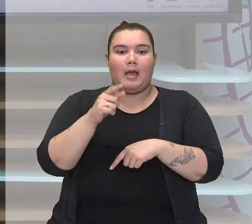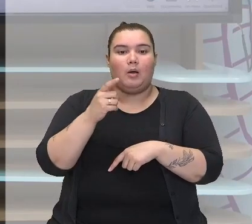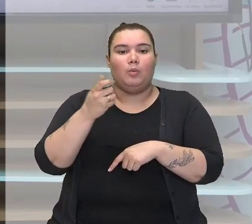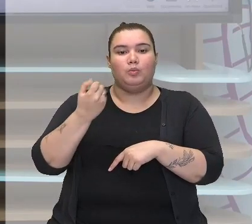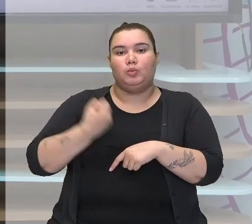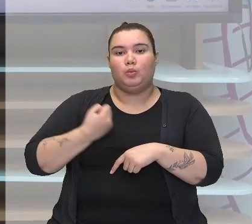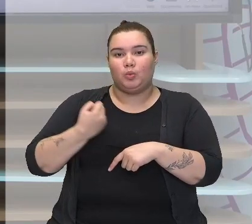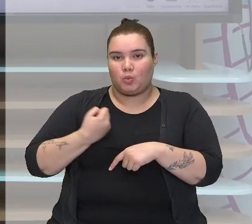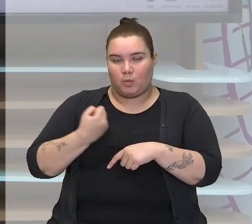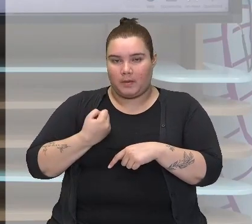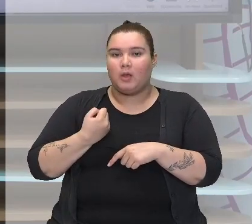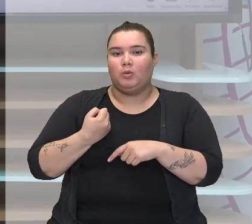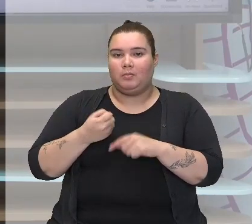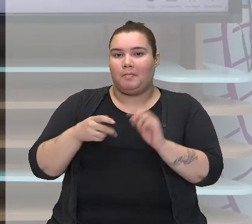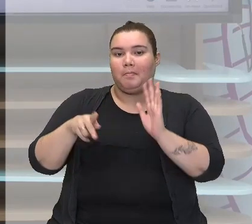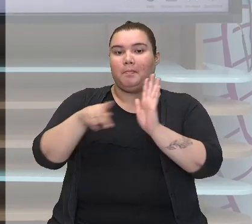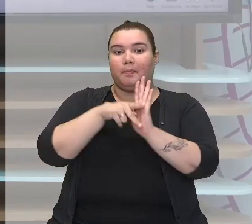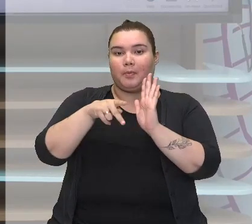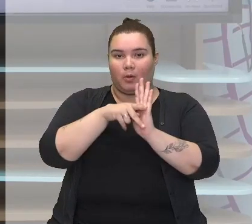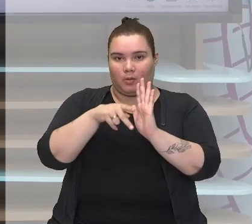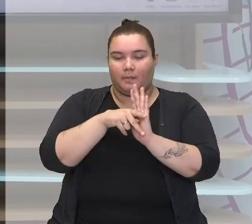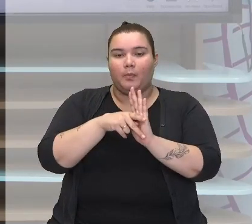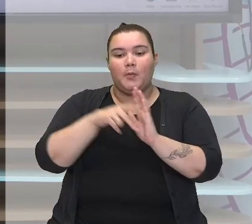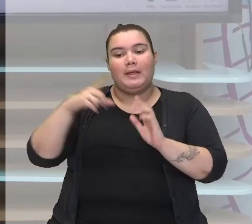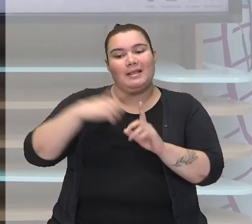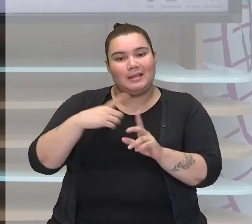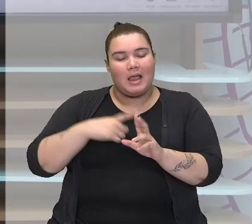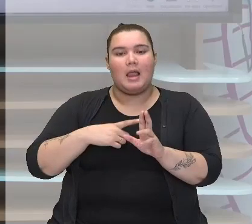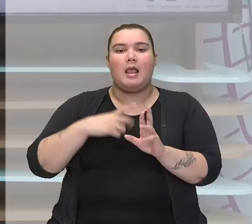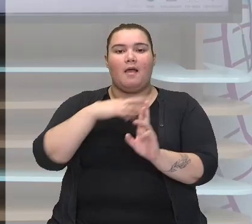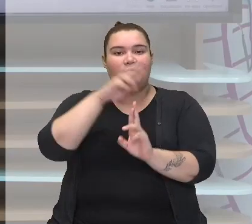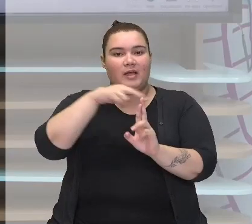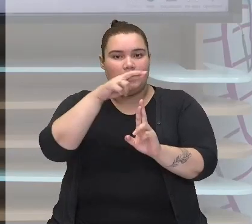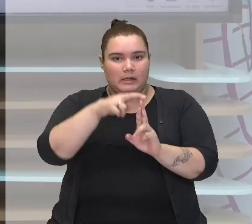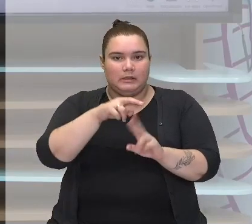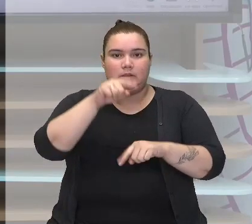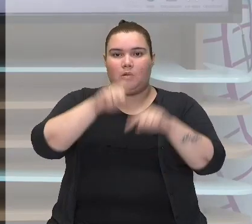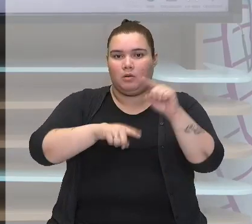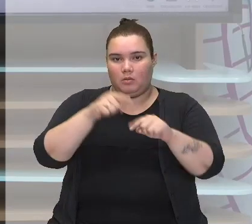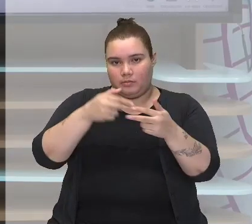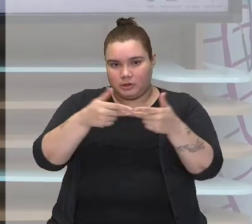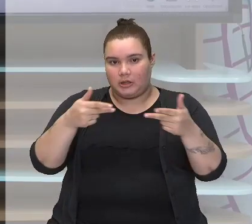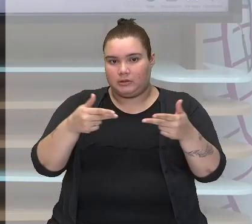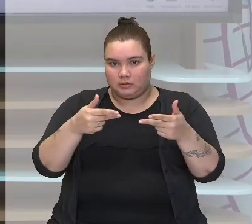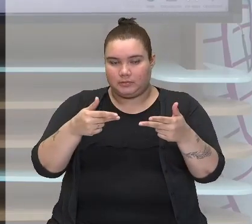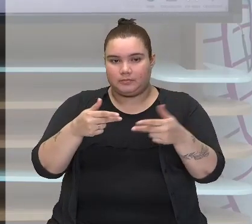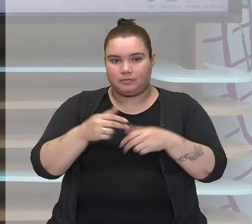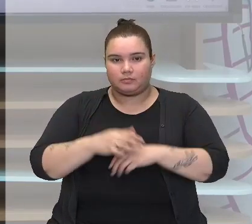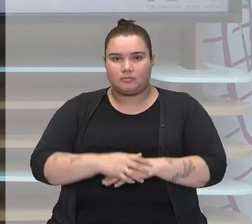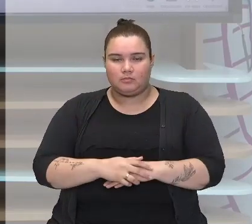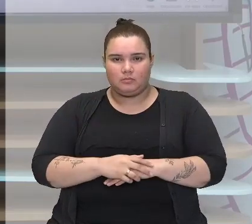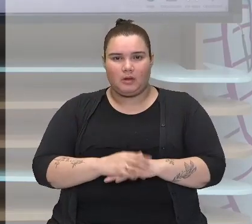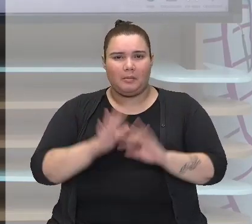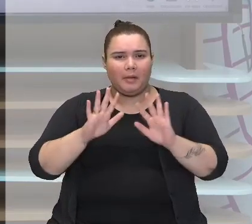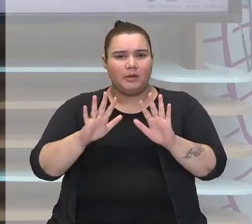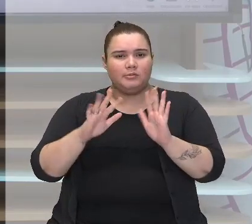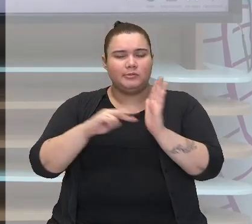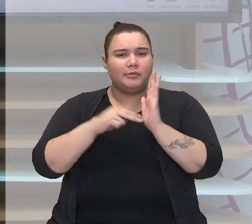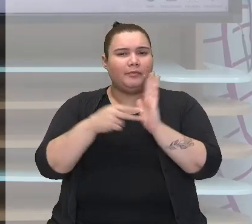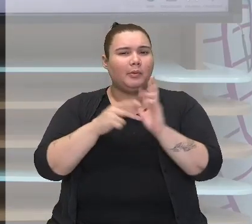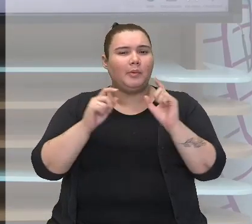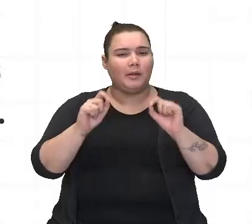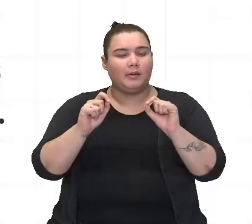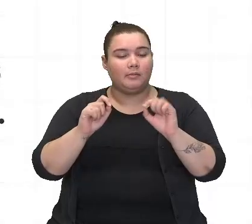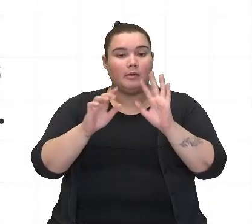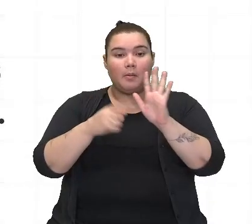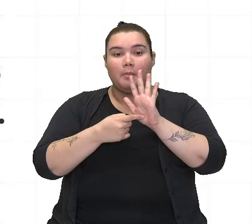ter uma medida associada a ela. O que o professor Aldemir quis dizer com isso? Então, vamos ver